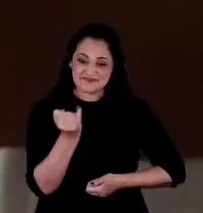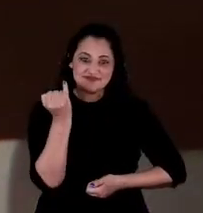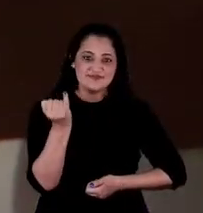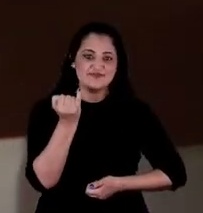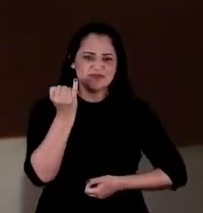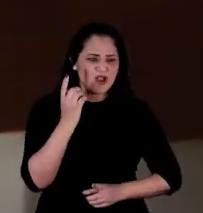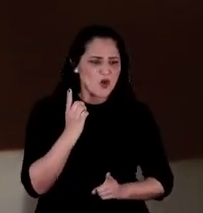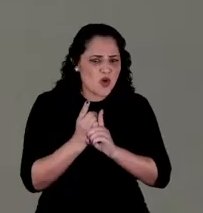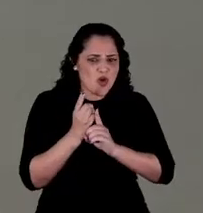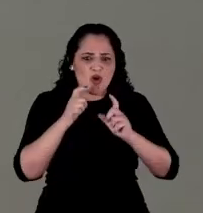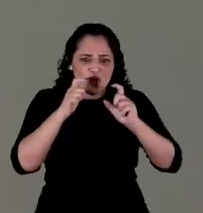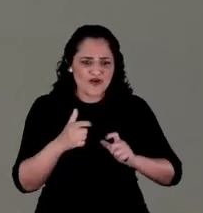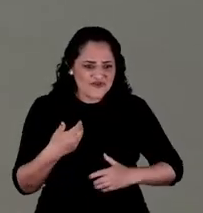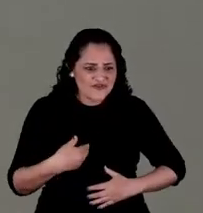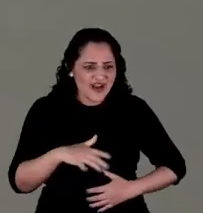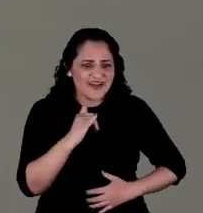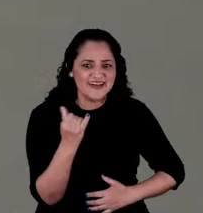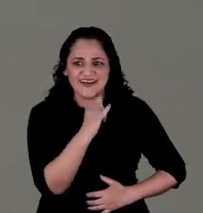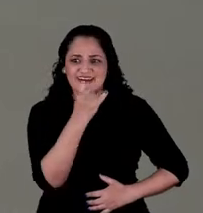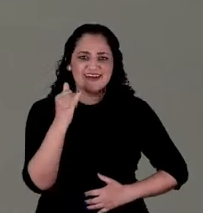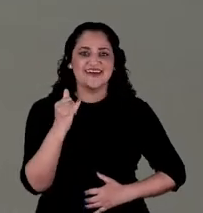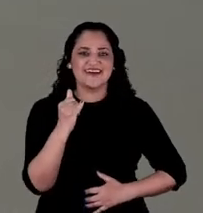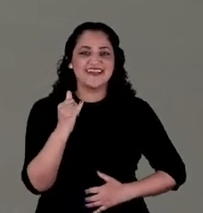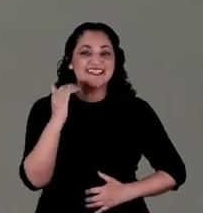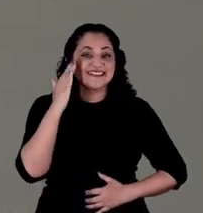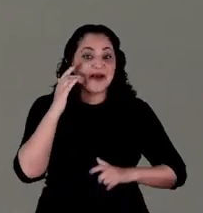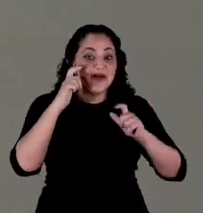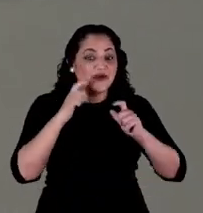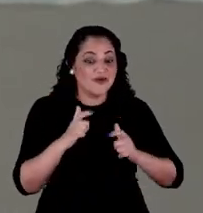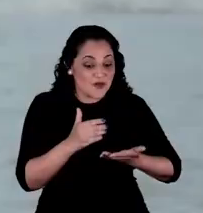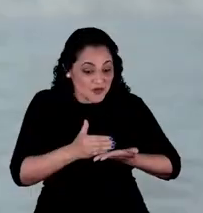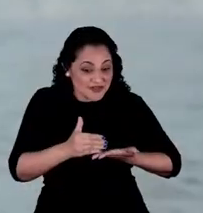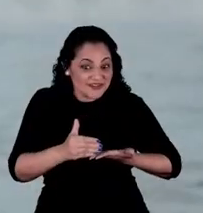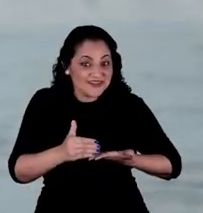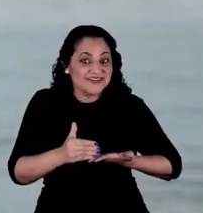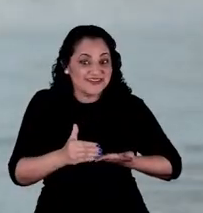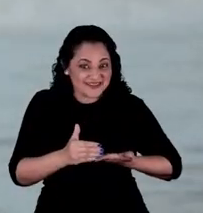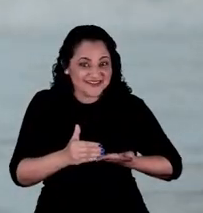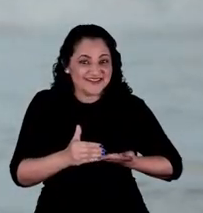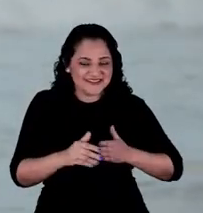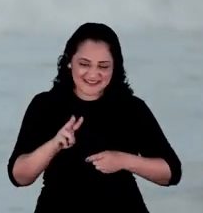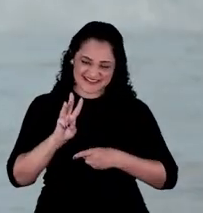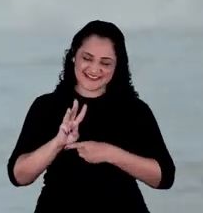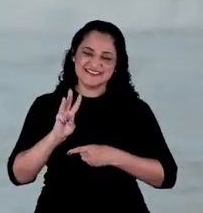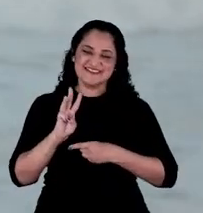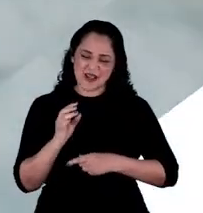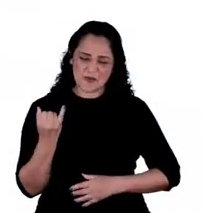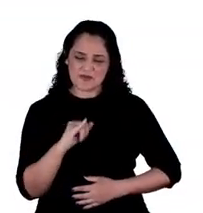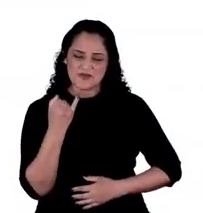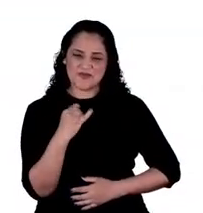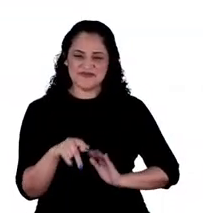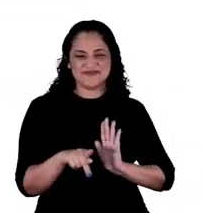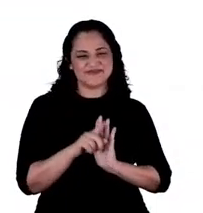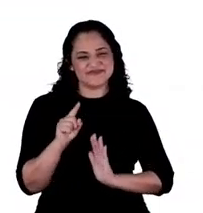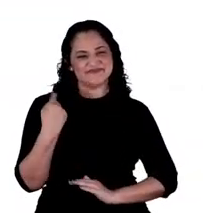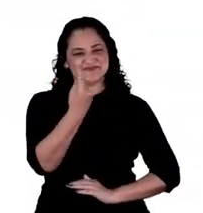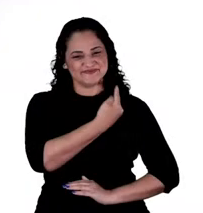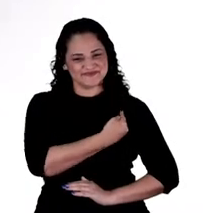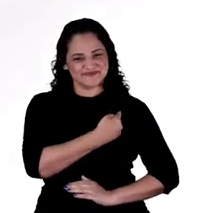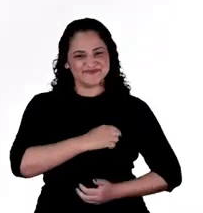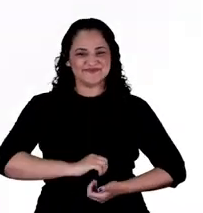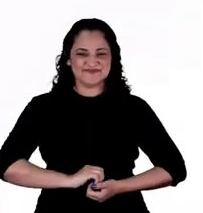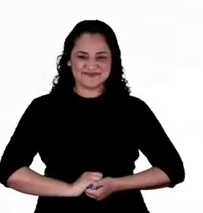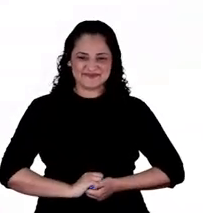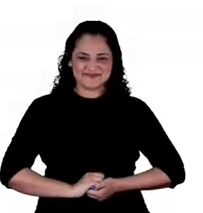e tão importante quanto descobrir para onde ela vai essa ver de onde ela vem Shell energia